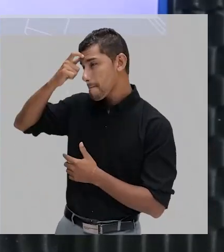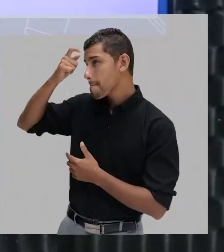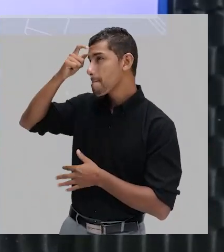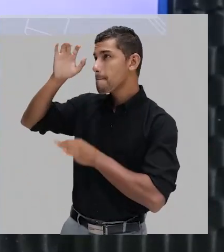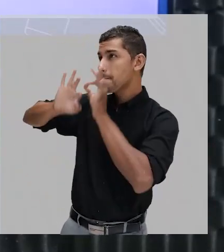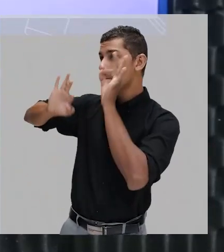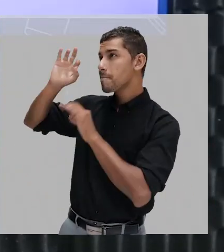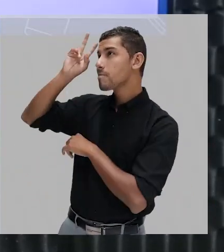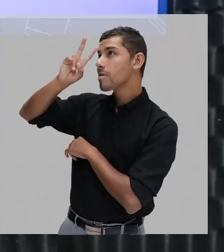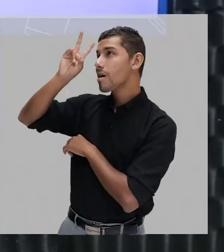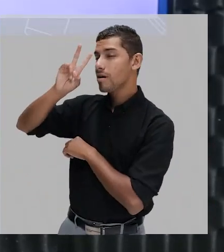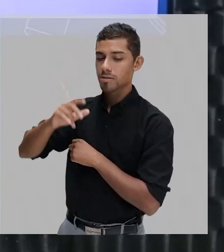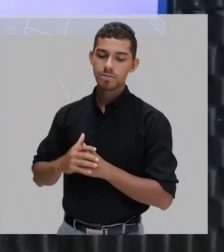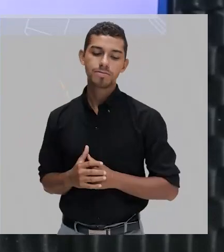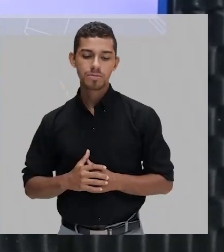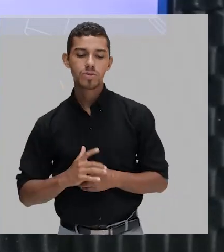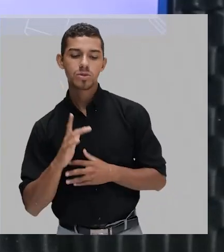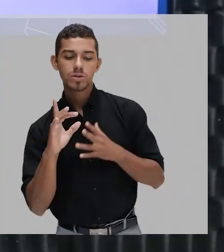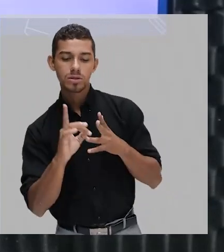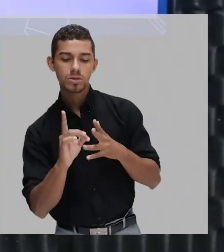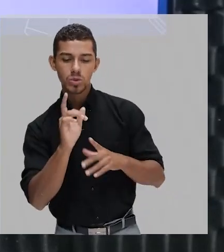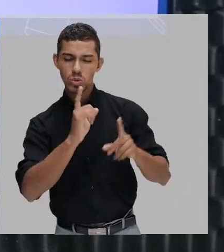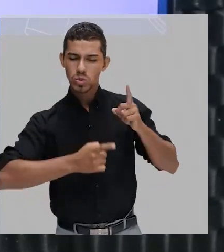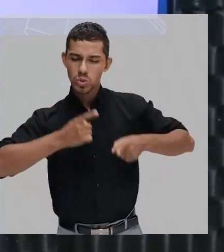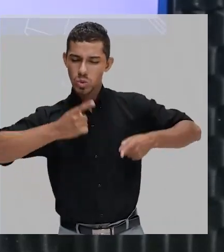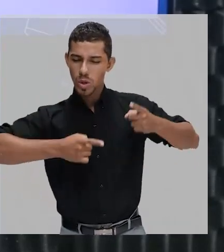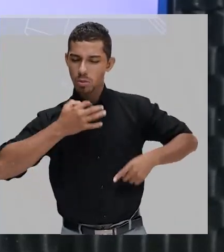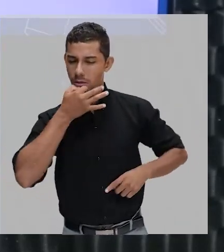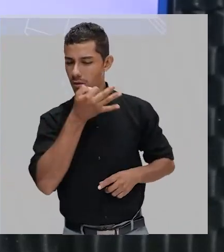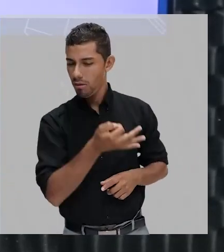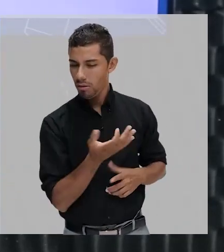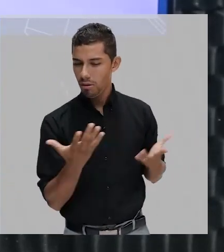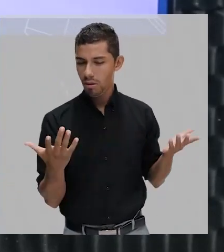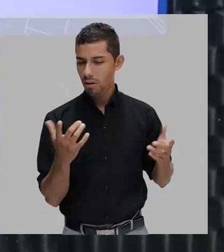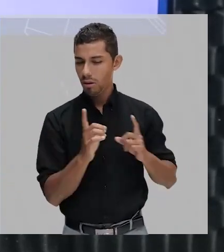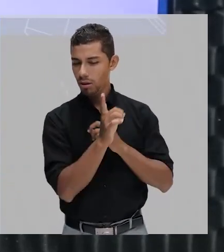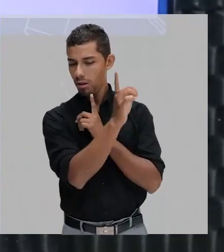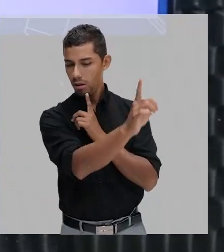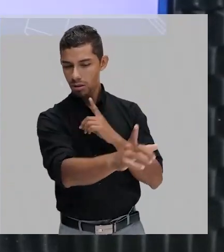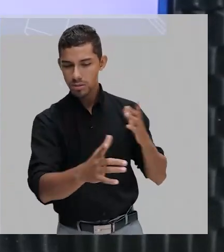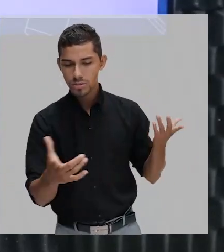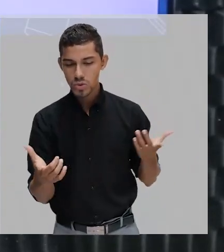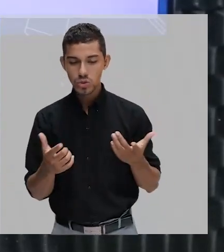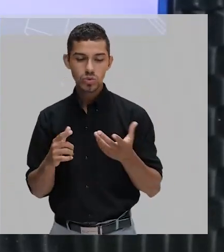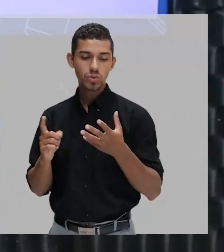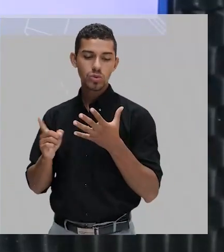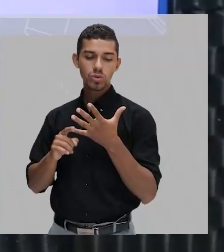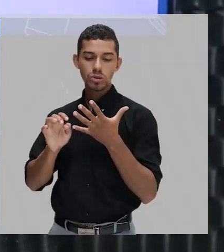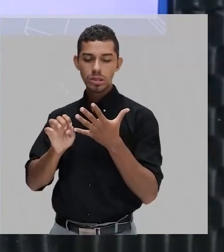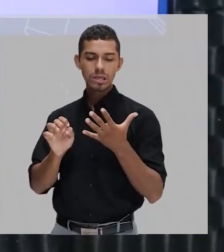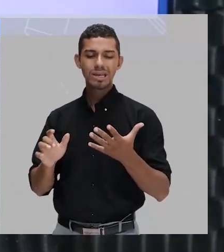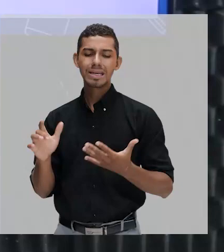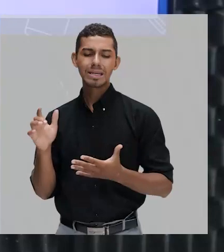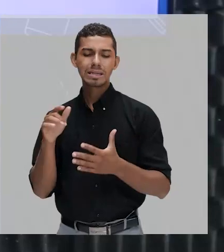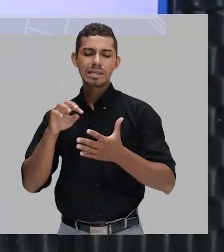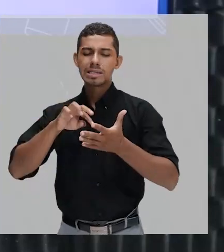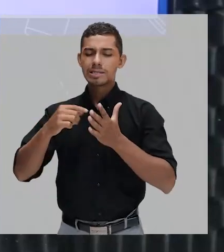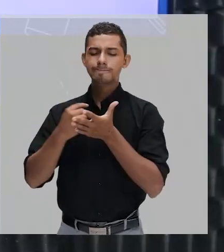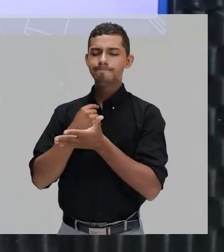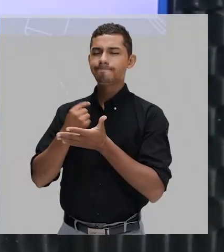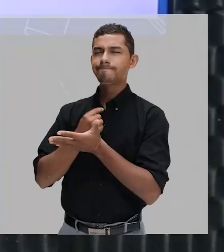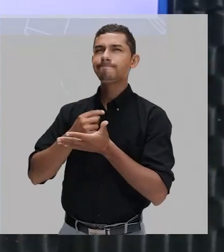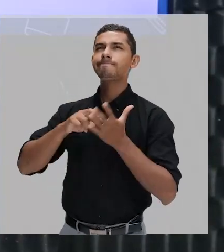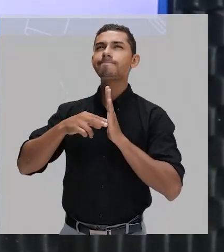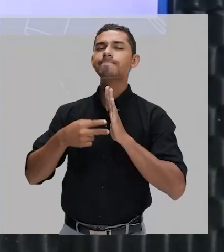memória. Julgamento implícito das atitudes de quem se afasta. Ou um questionamento sobre o significado do amor ausente. Na